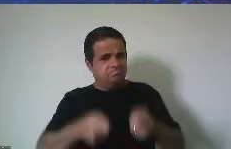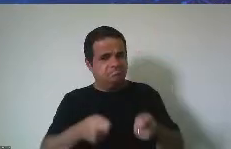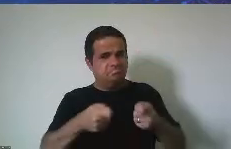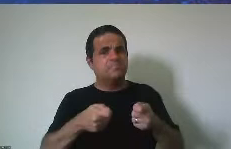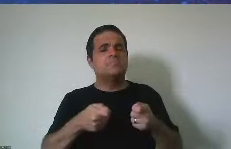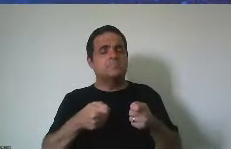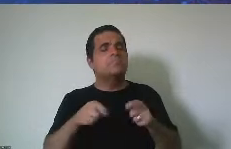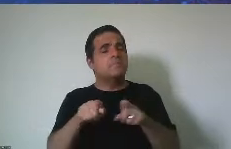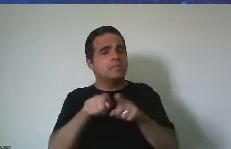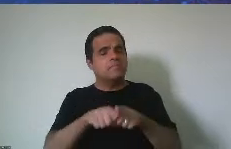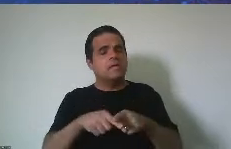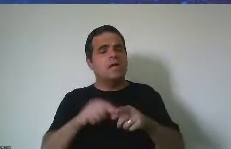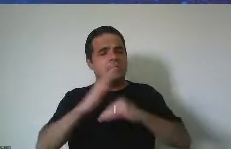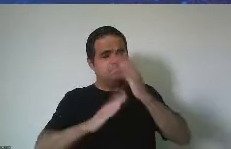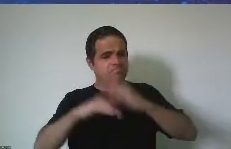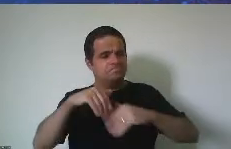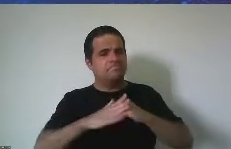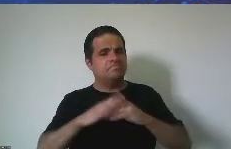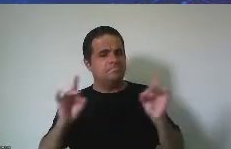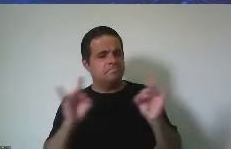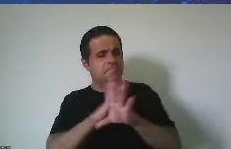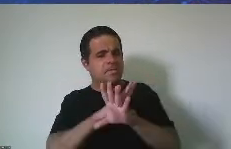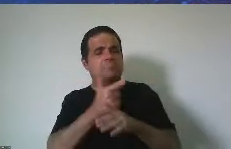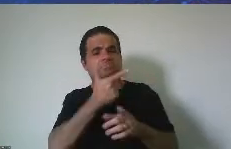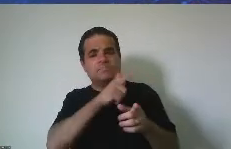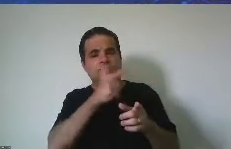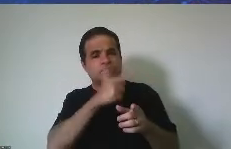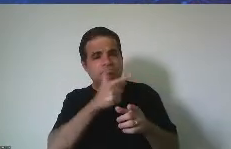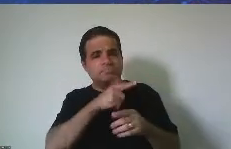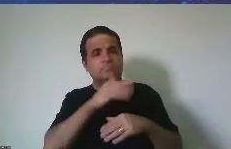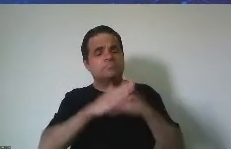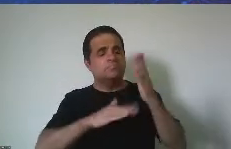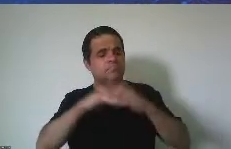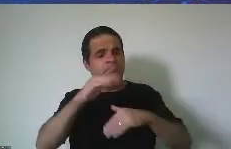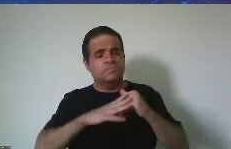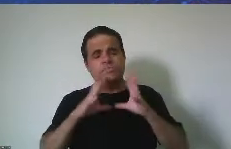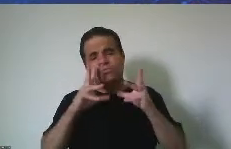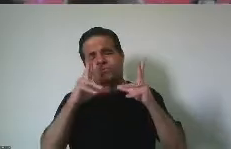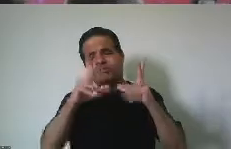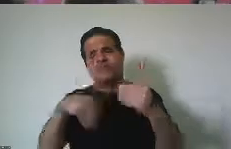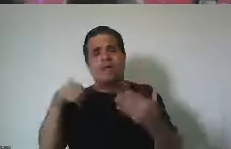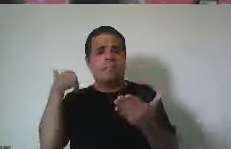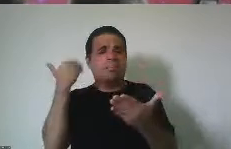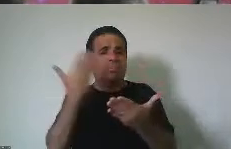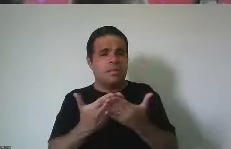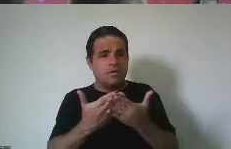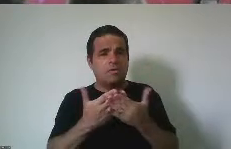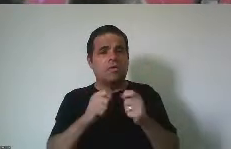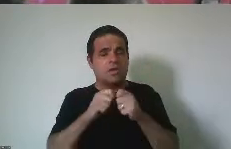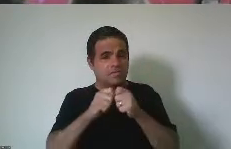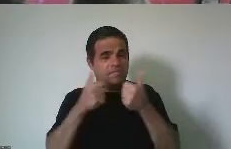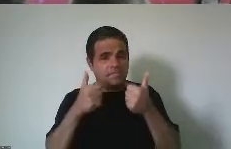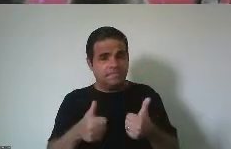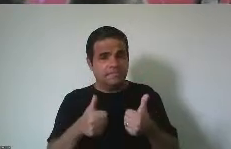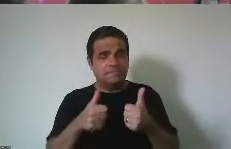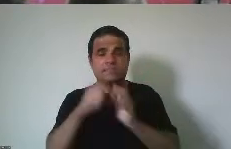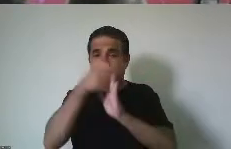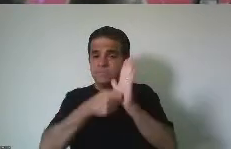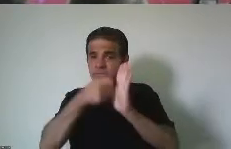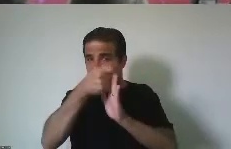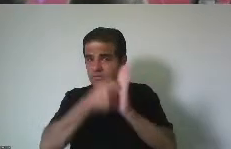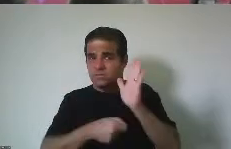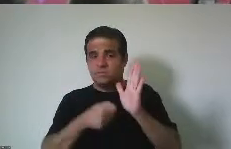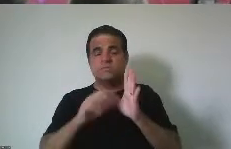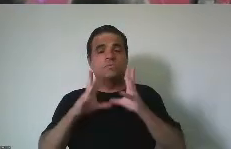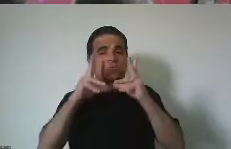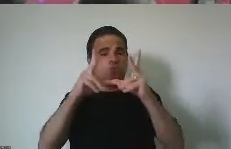bem feita para que a gente possa construindo tudo que nós fazemos chegar na receita ótima da companhia